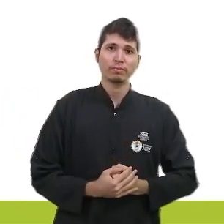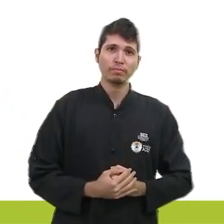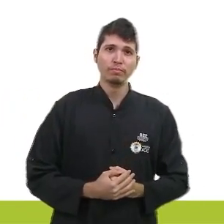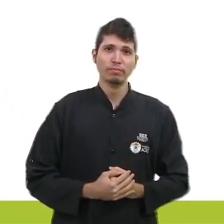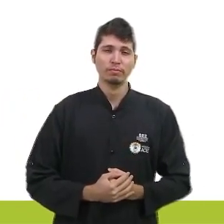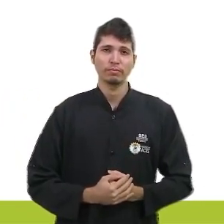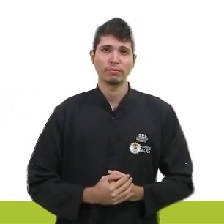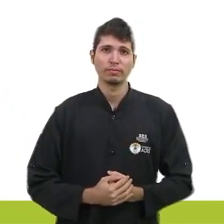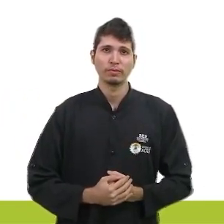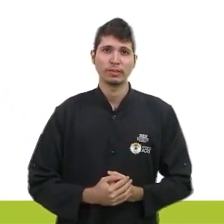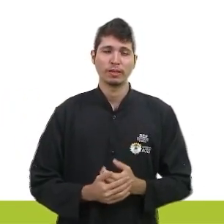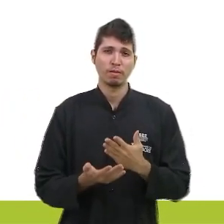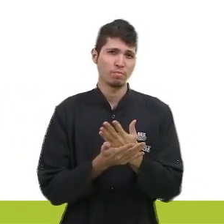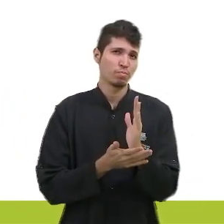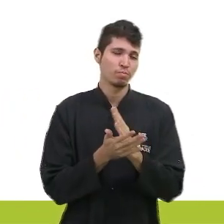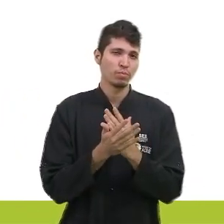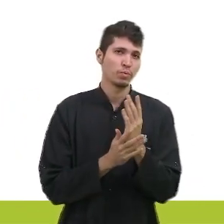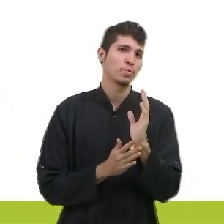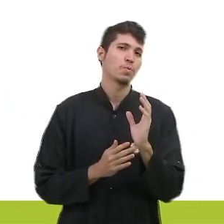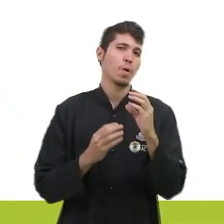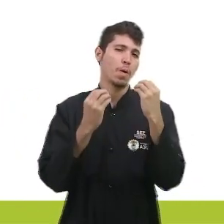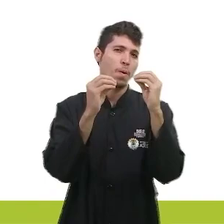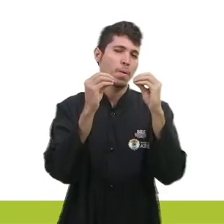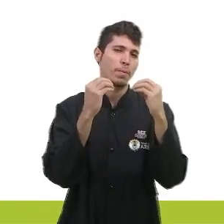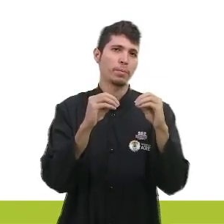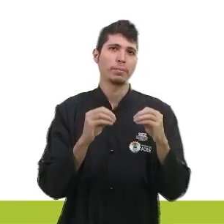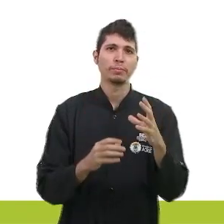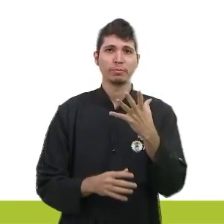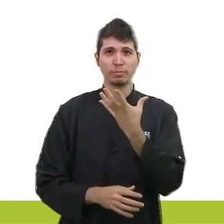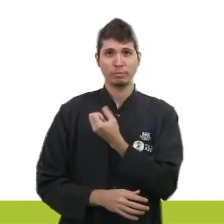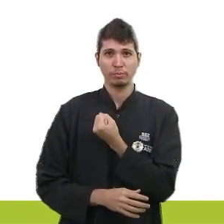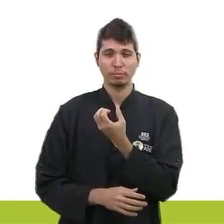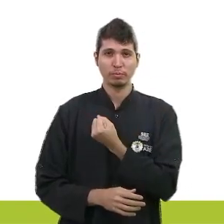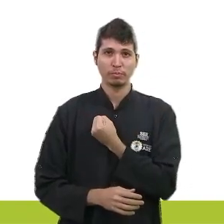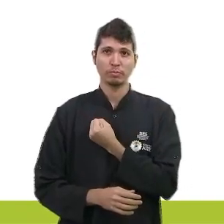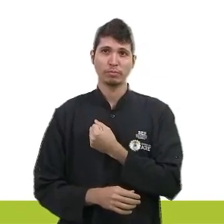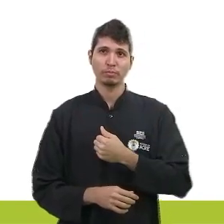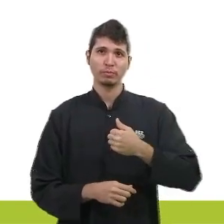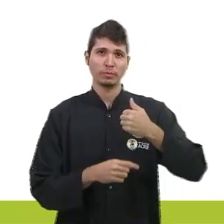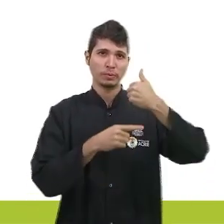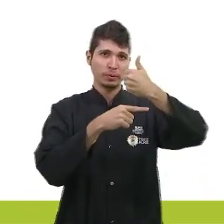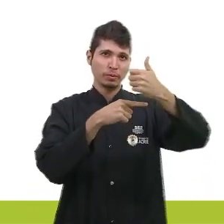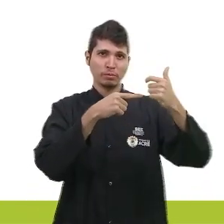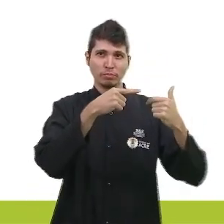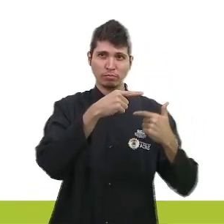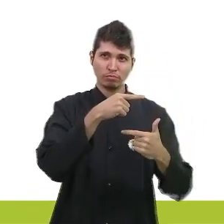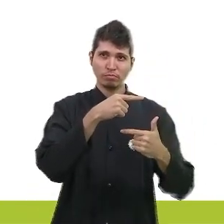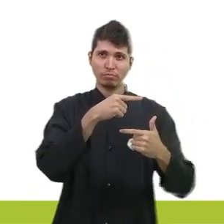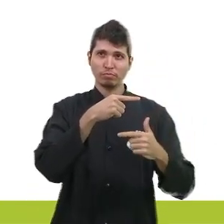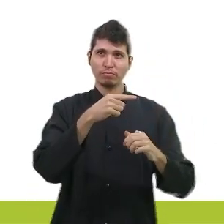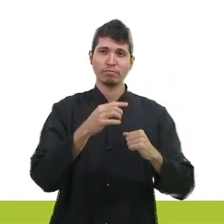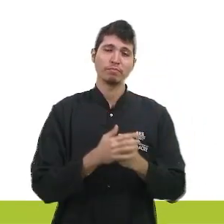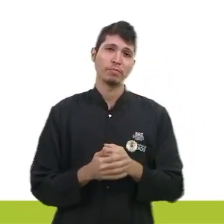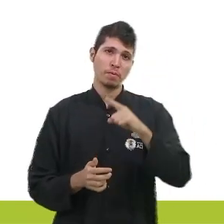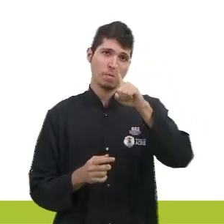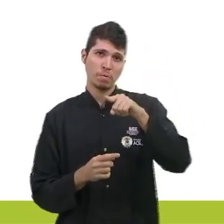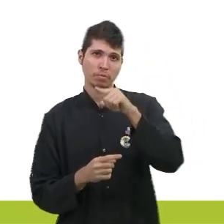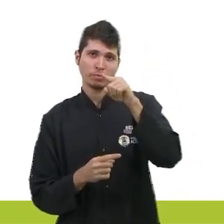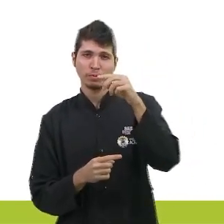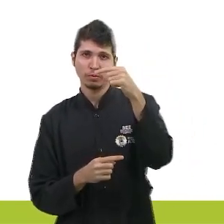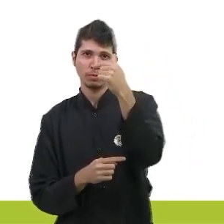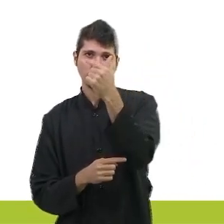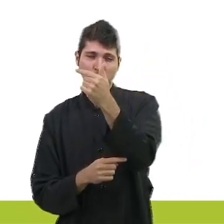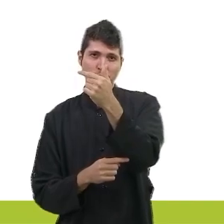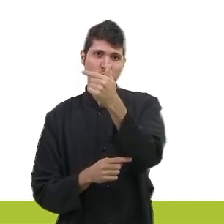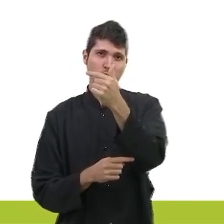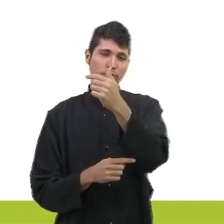alguns números. Por exemplo, meio, raiz de 2 sobre 2, raiz de 3 sobre 3 e